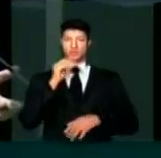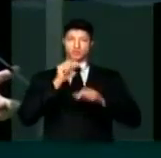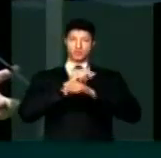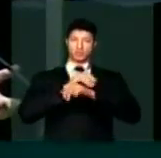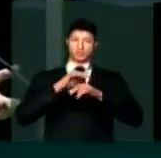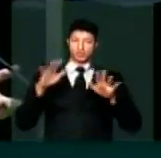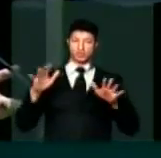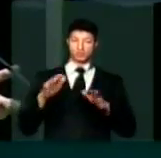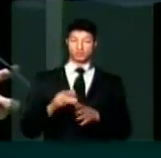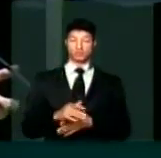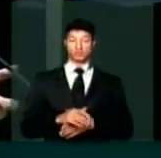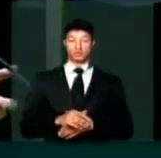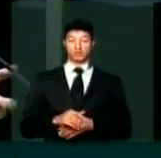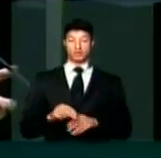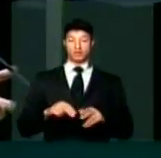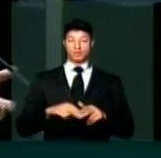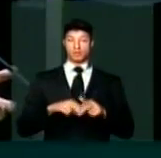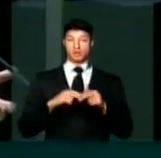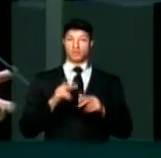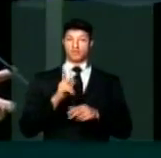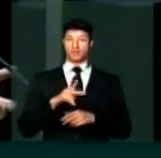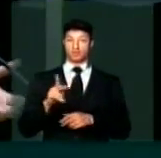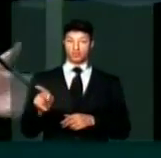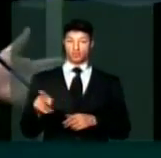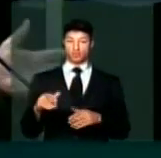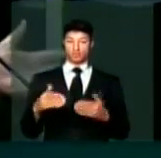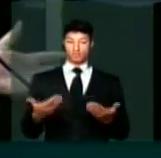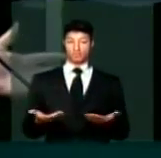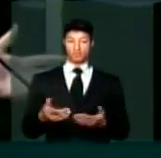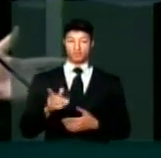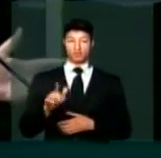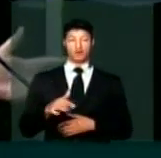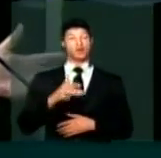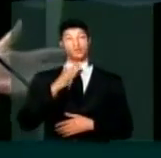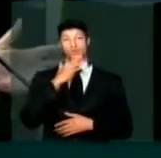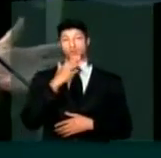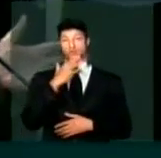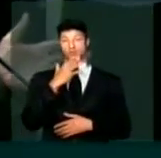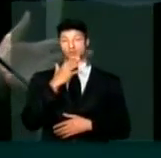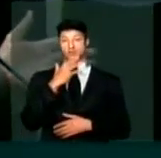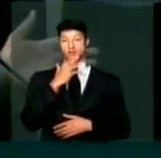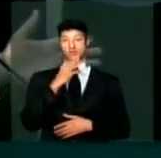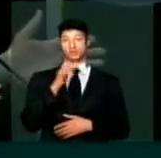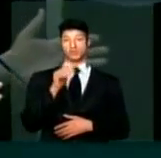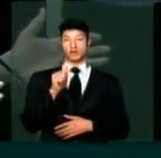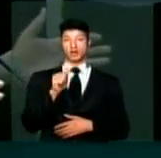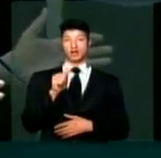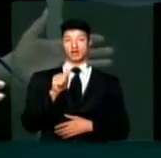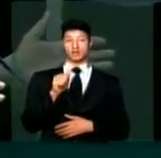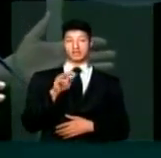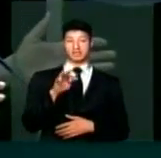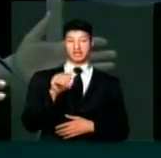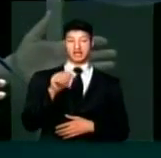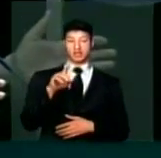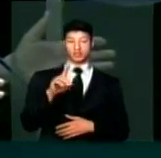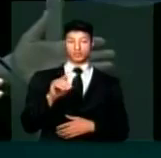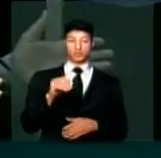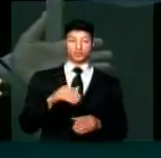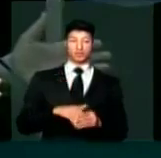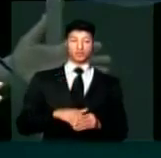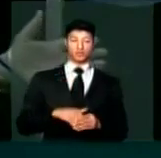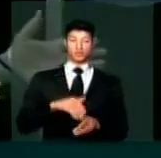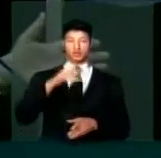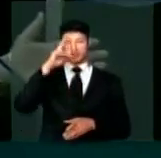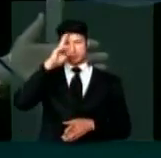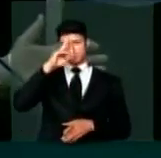difundido pelo professor, seria um conhecimento guardado nos baús ou